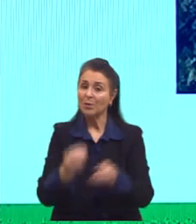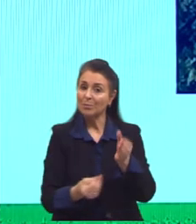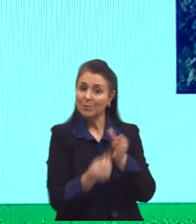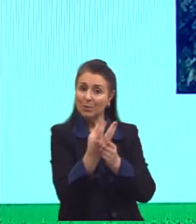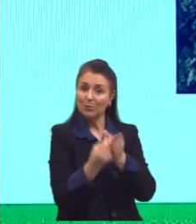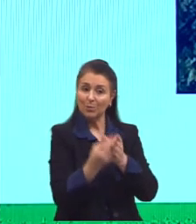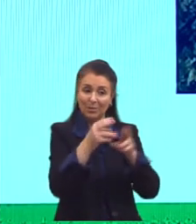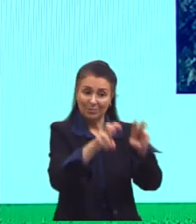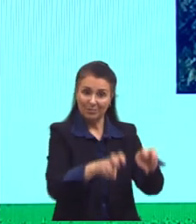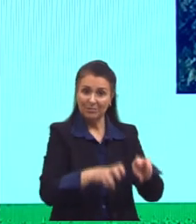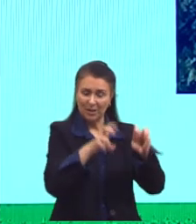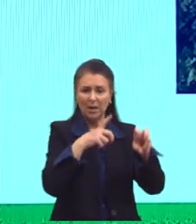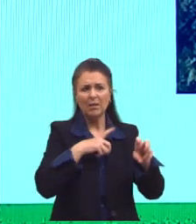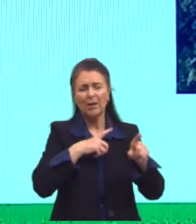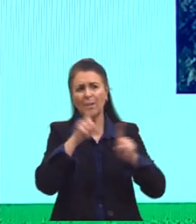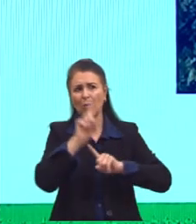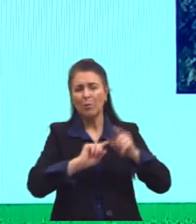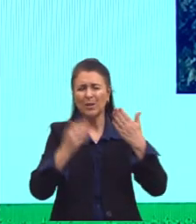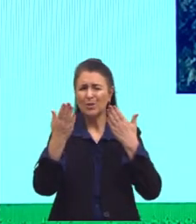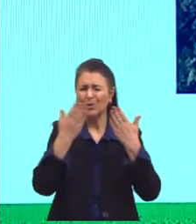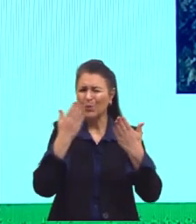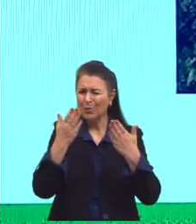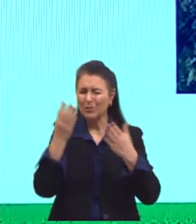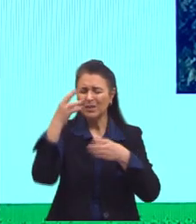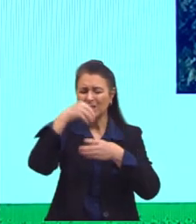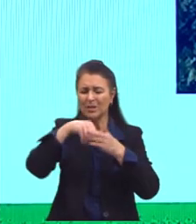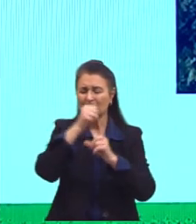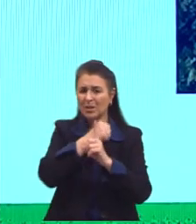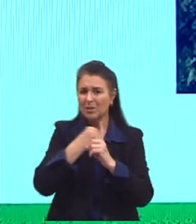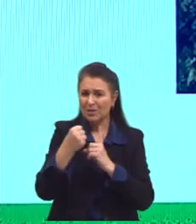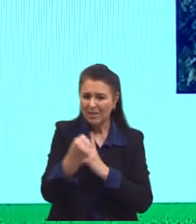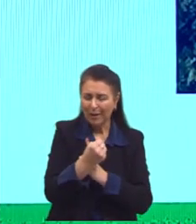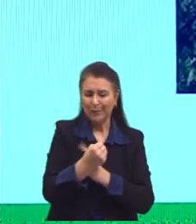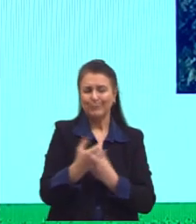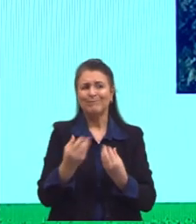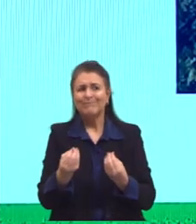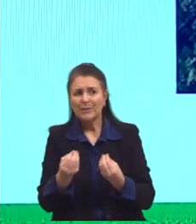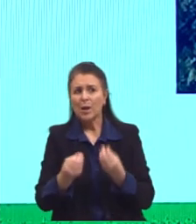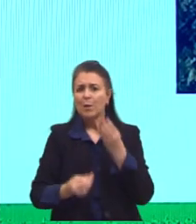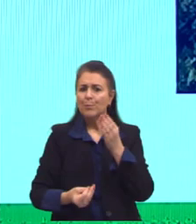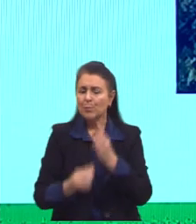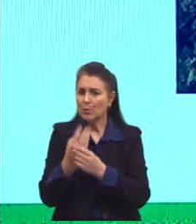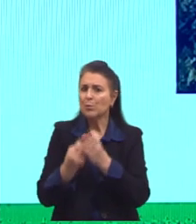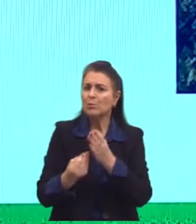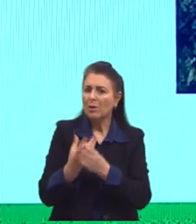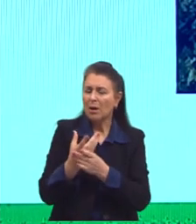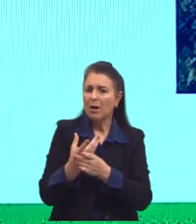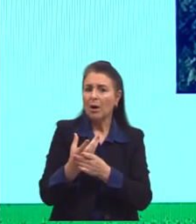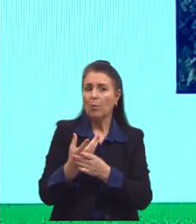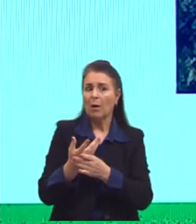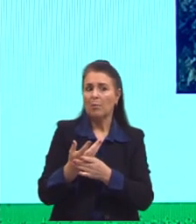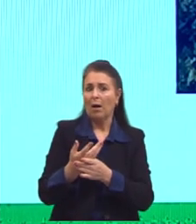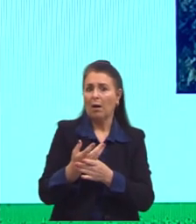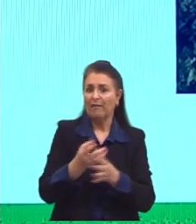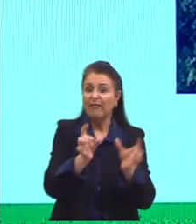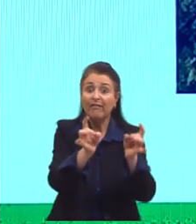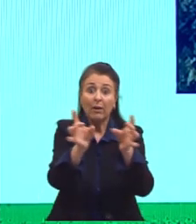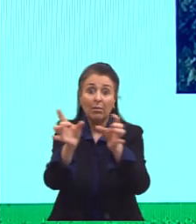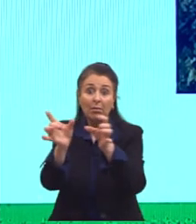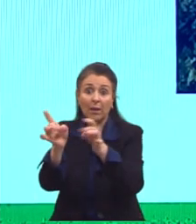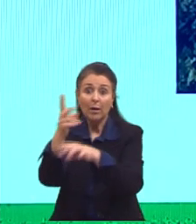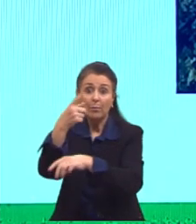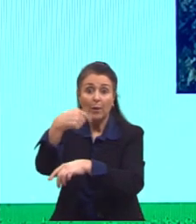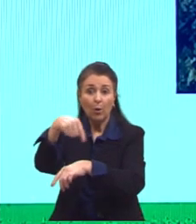questionamentos aí sociais né sobre essa produção se uma produção voltada também para o mercado externo né